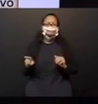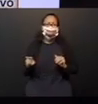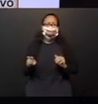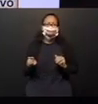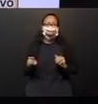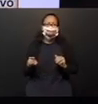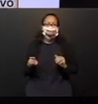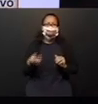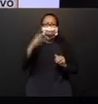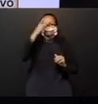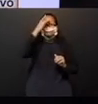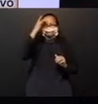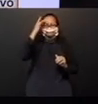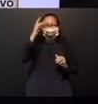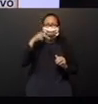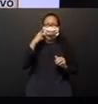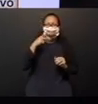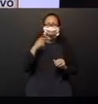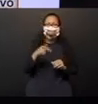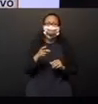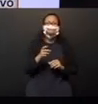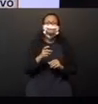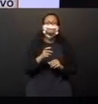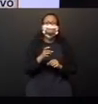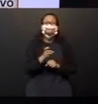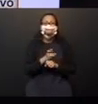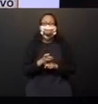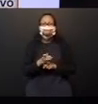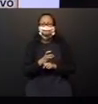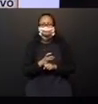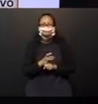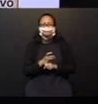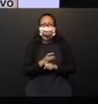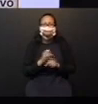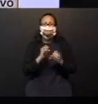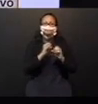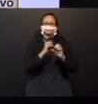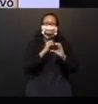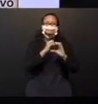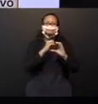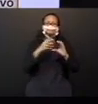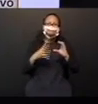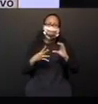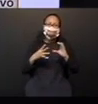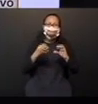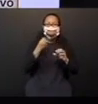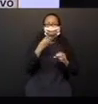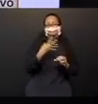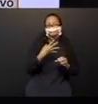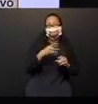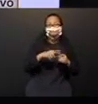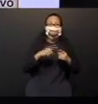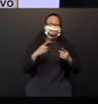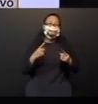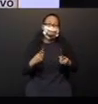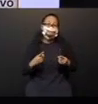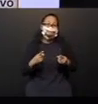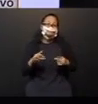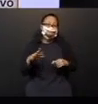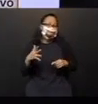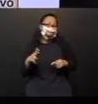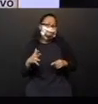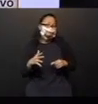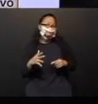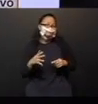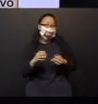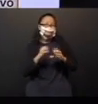pessoas quando falam adjetivo só pensam em coisas boas, características boas. Nem sempre um adjetivo é positivo, às vezes